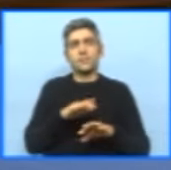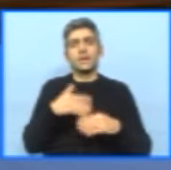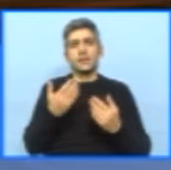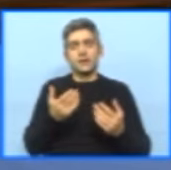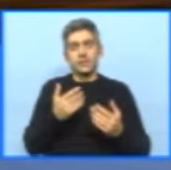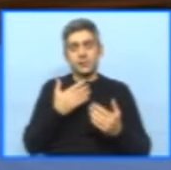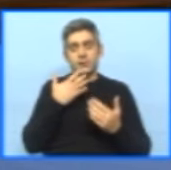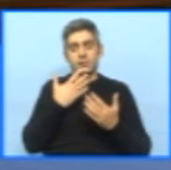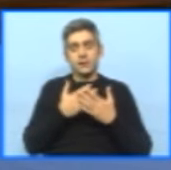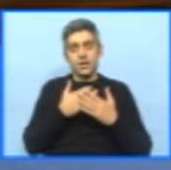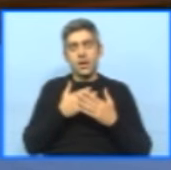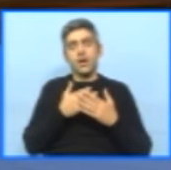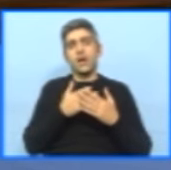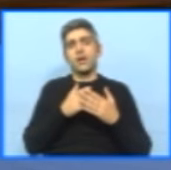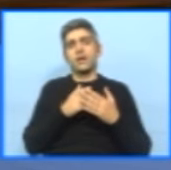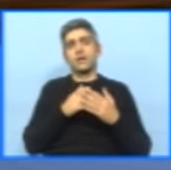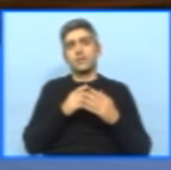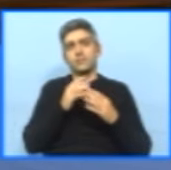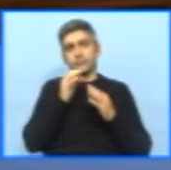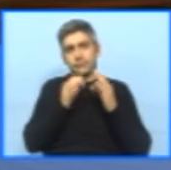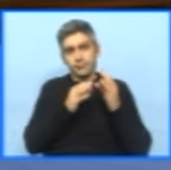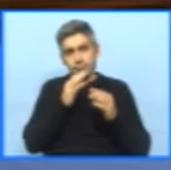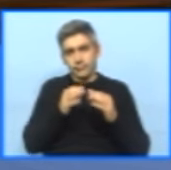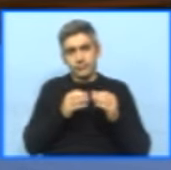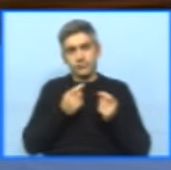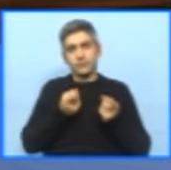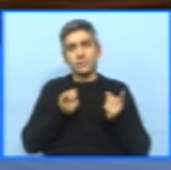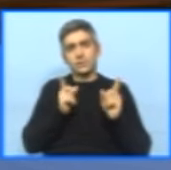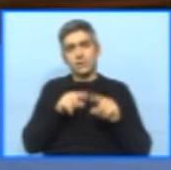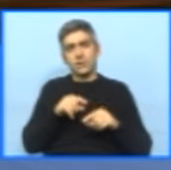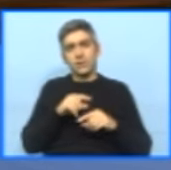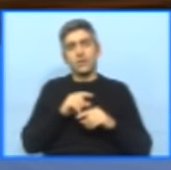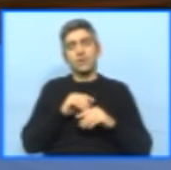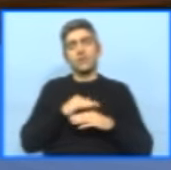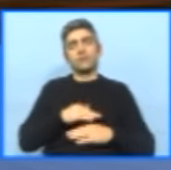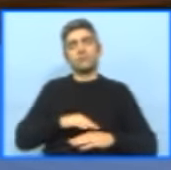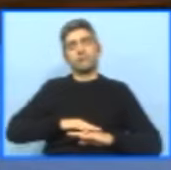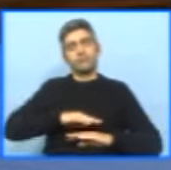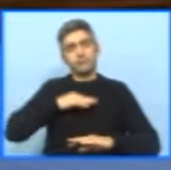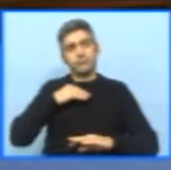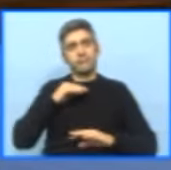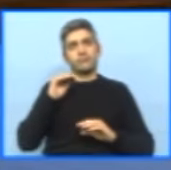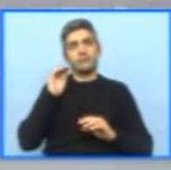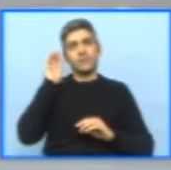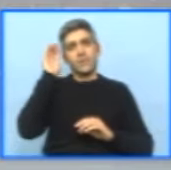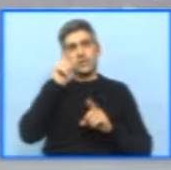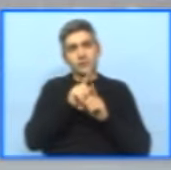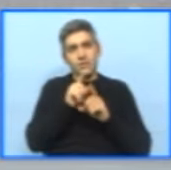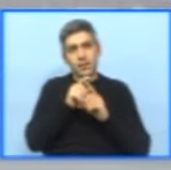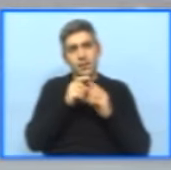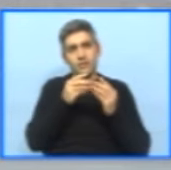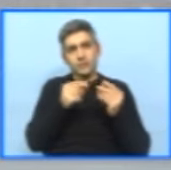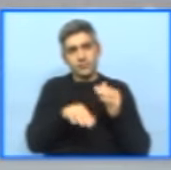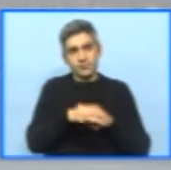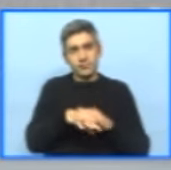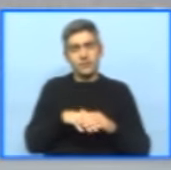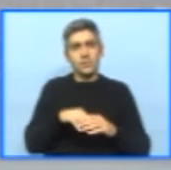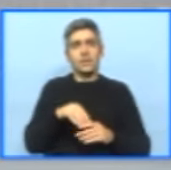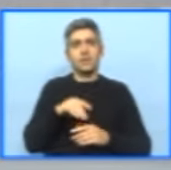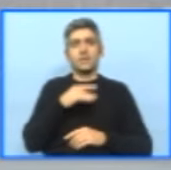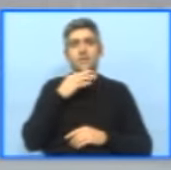Para depois a encher, a renovar, a batizar, digamos assim. Fica aqui também uma questão de método na própria